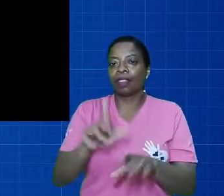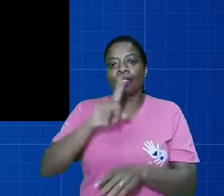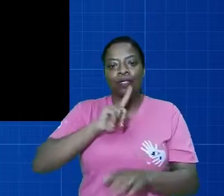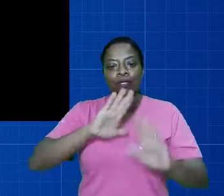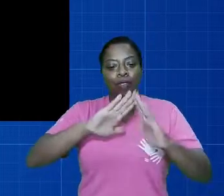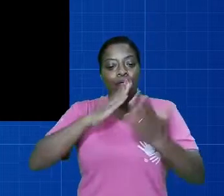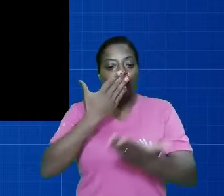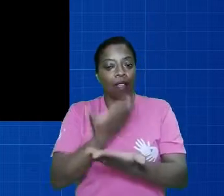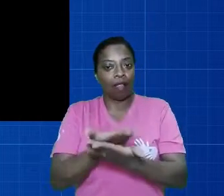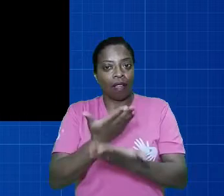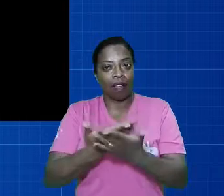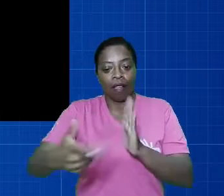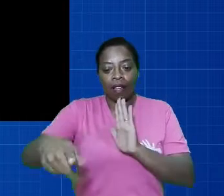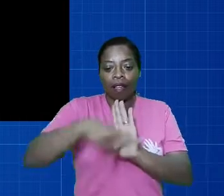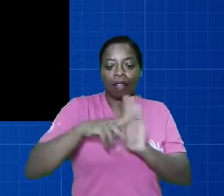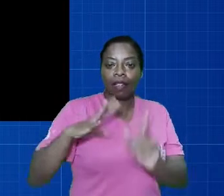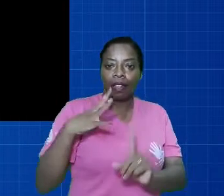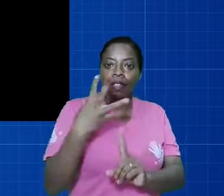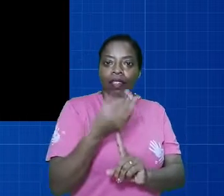Escolinha de Arte